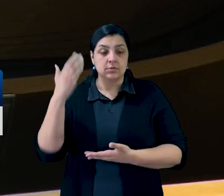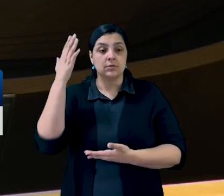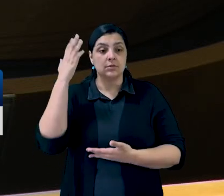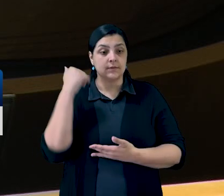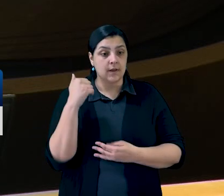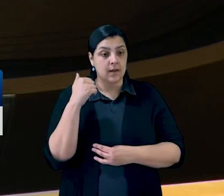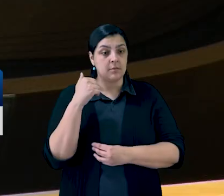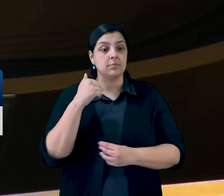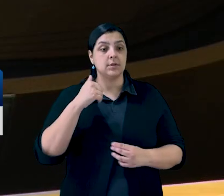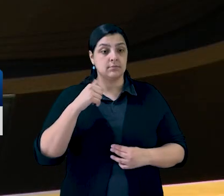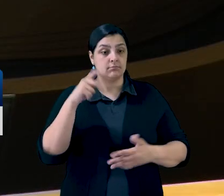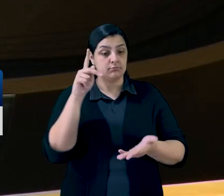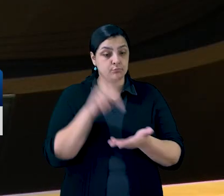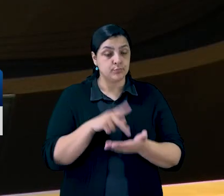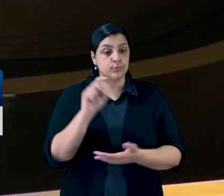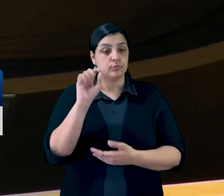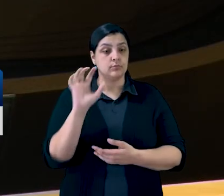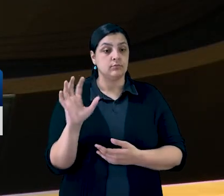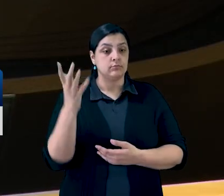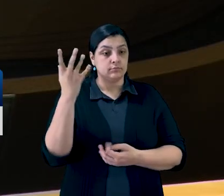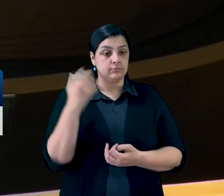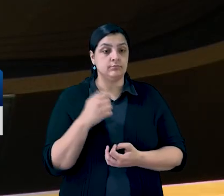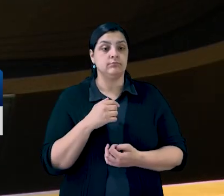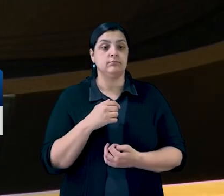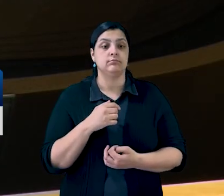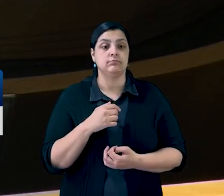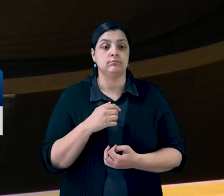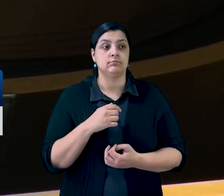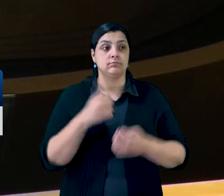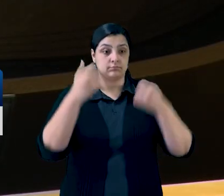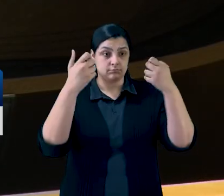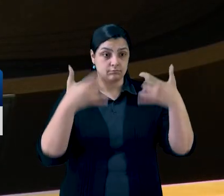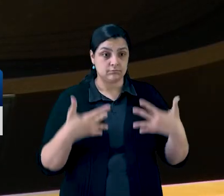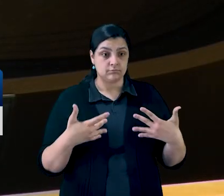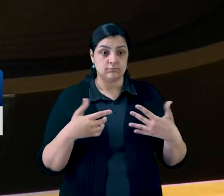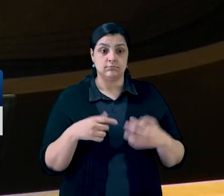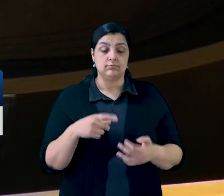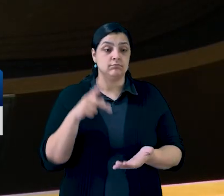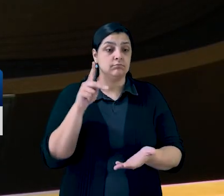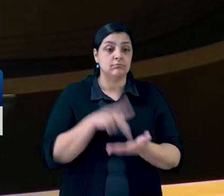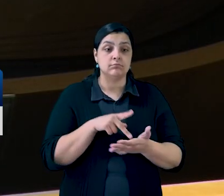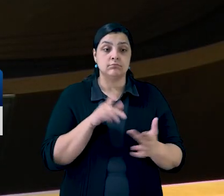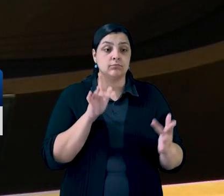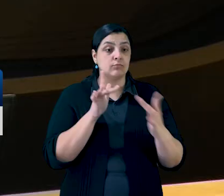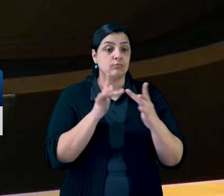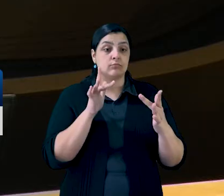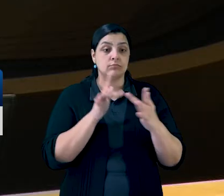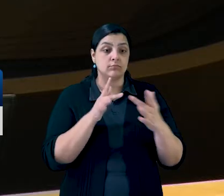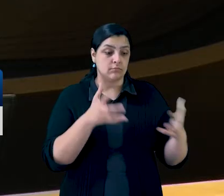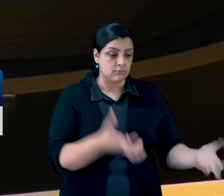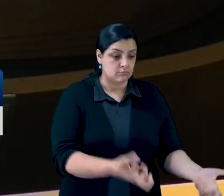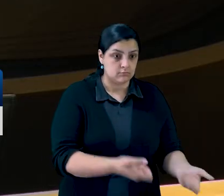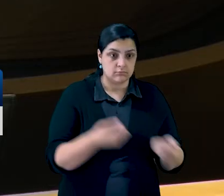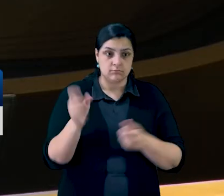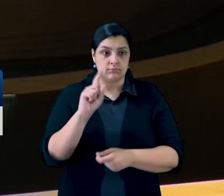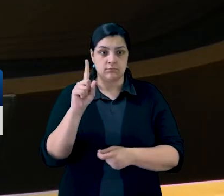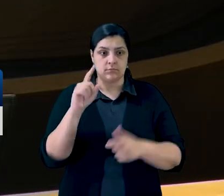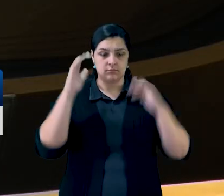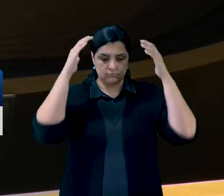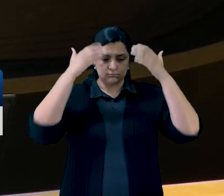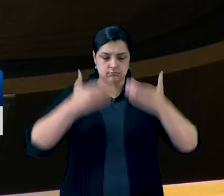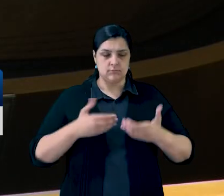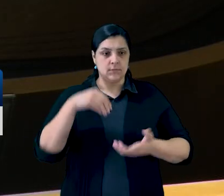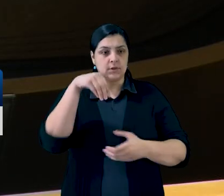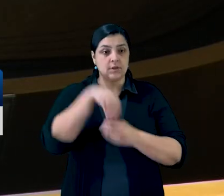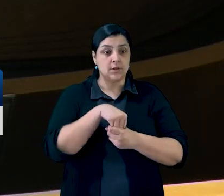escavadeira, embora conste nos fatos lá delineados que ele não chegou a ter contato físico, porque ele